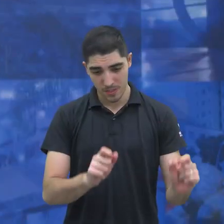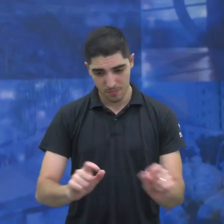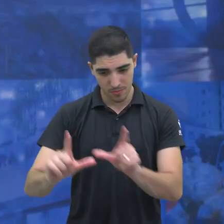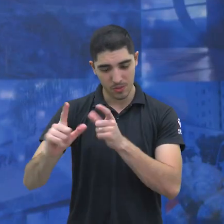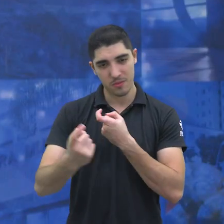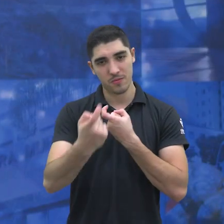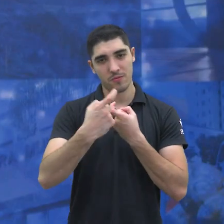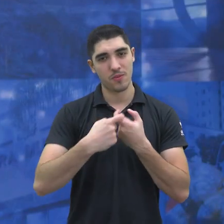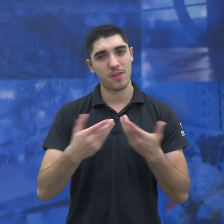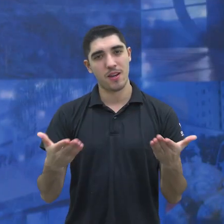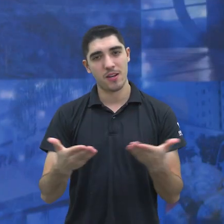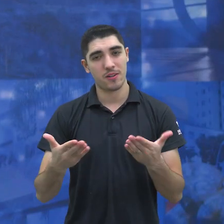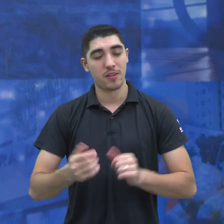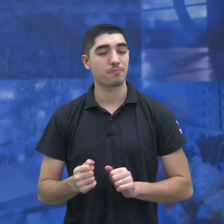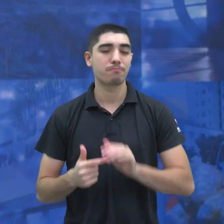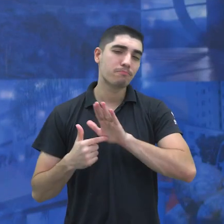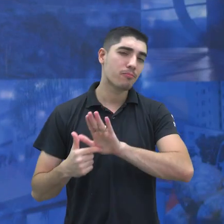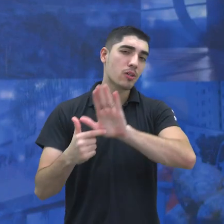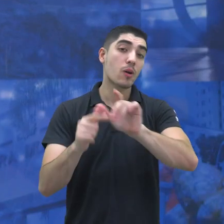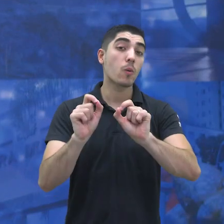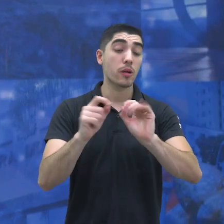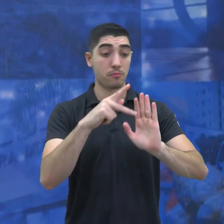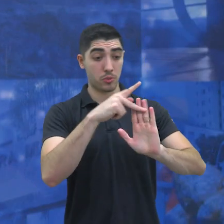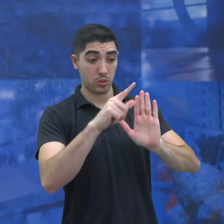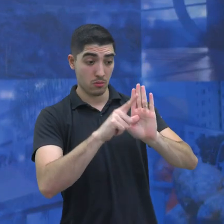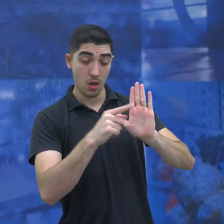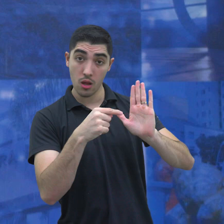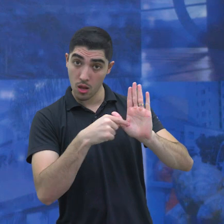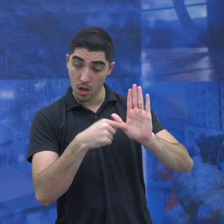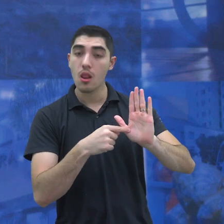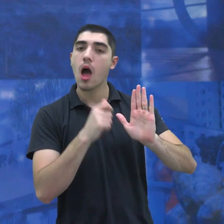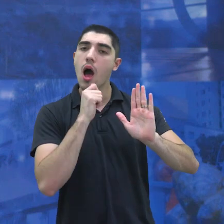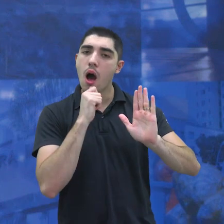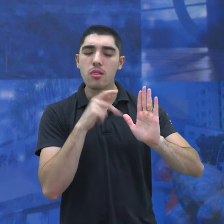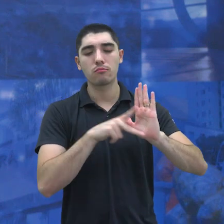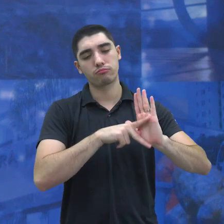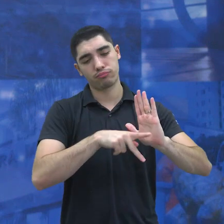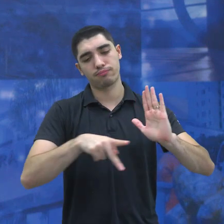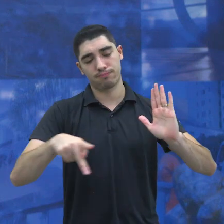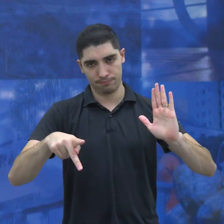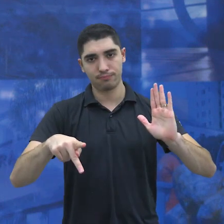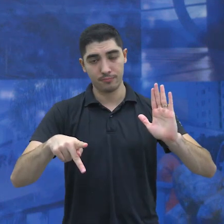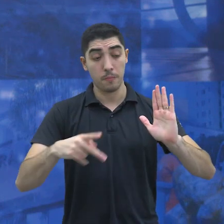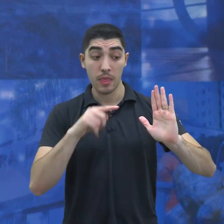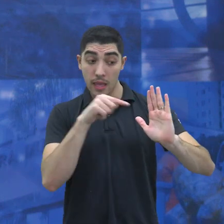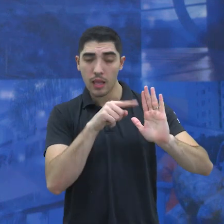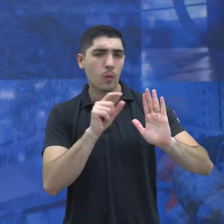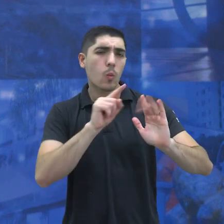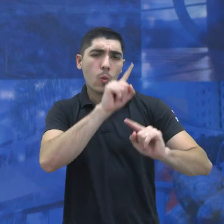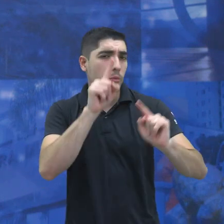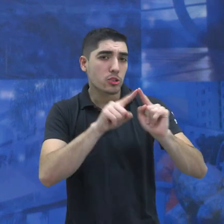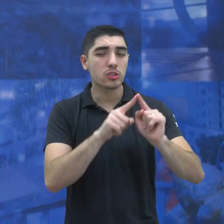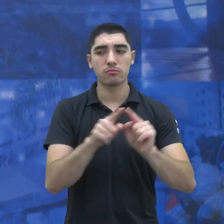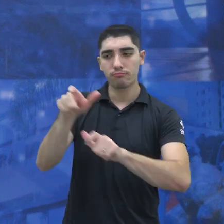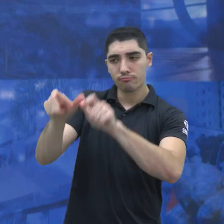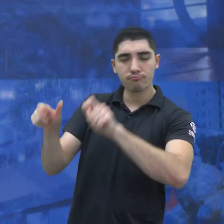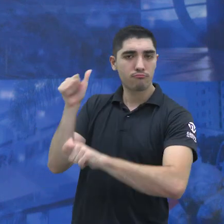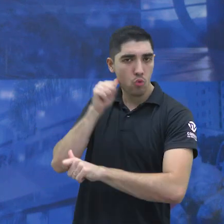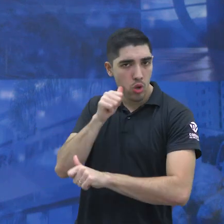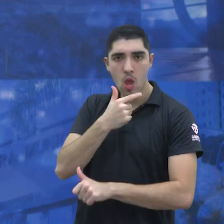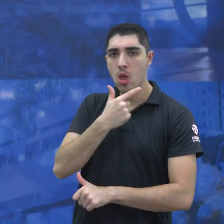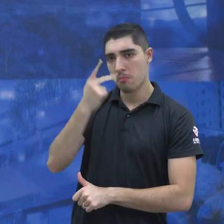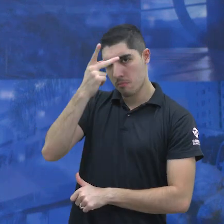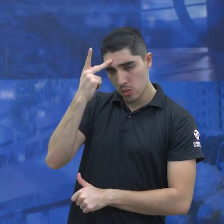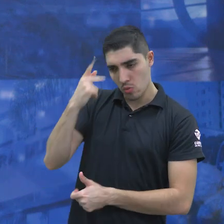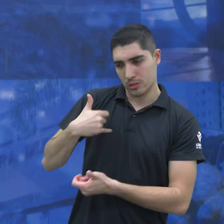Estamos de volta com a Ação Parlamentar para te falar sobre um projeto de lei que está em tramitação na Câmara e busca dar mais segurança